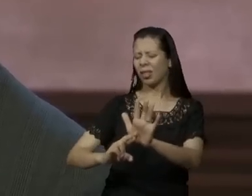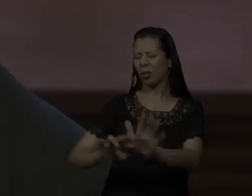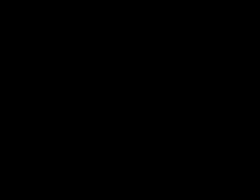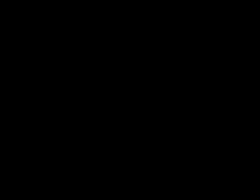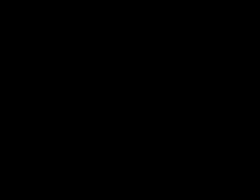amém